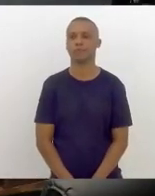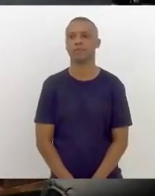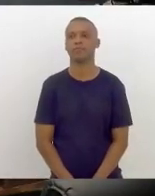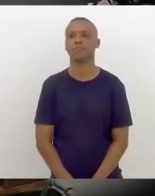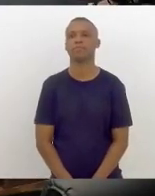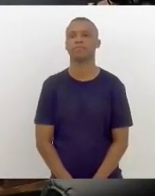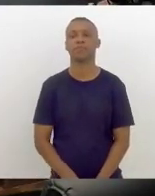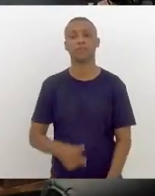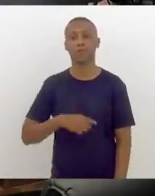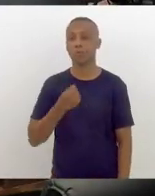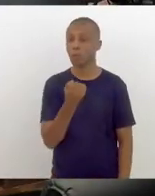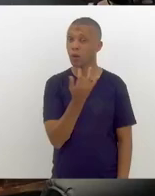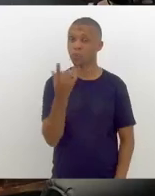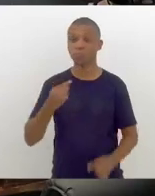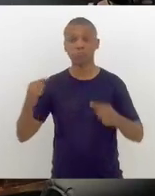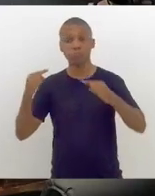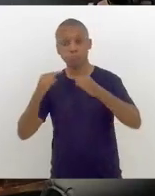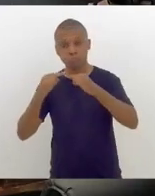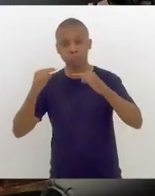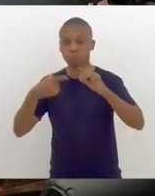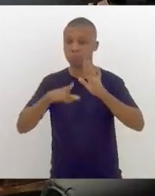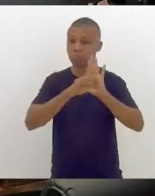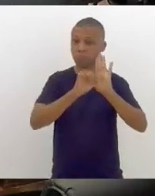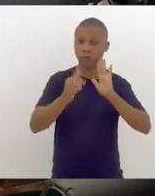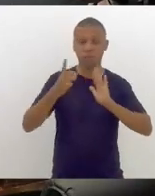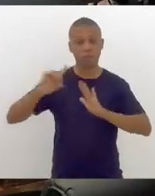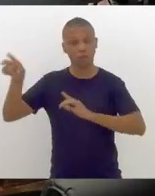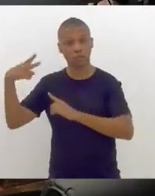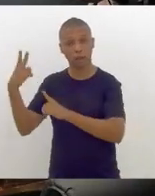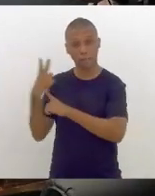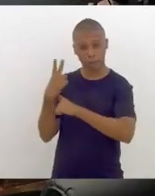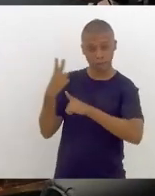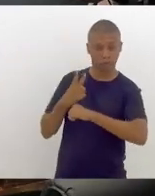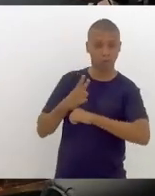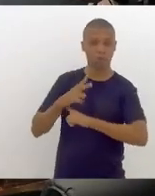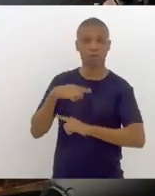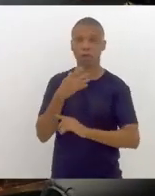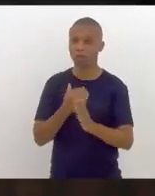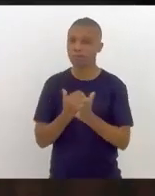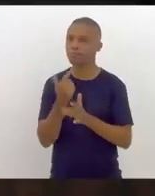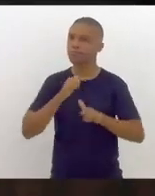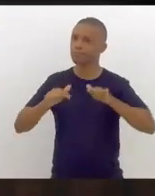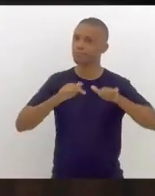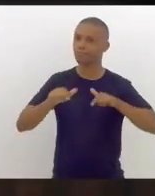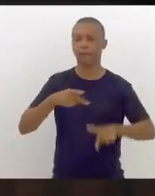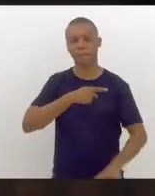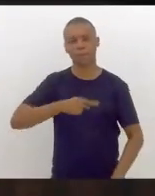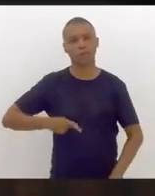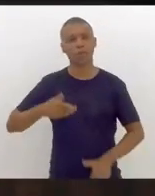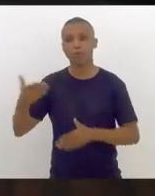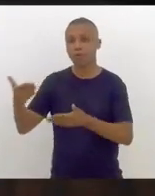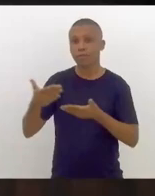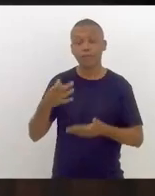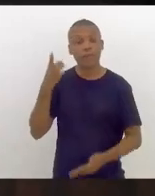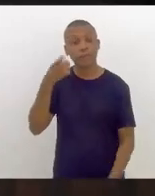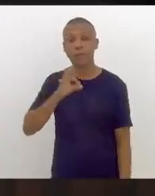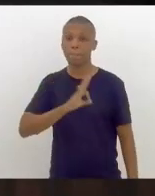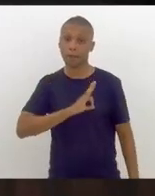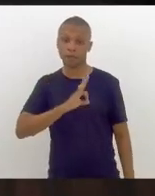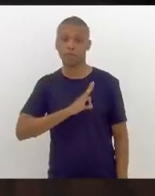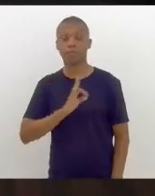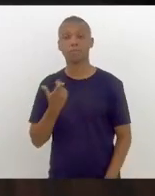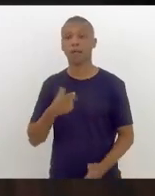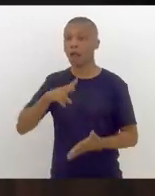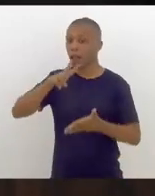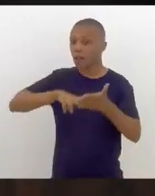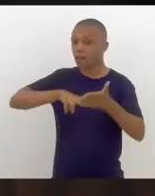havendo número legal e sobre a proteção de Deus iniciamos nosso trabalho a presença convida a nobre deputada Marta Rocha para fazer